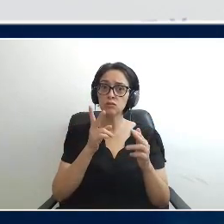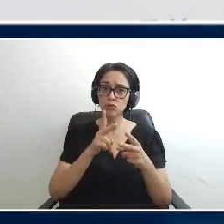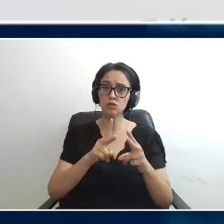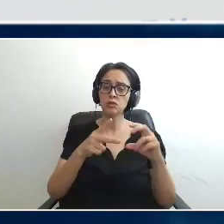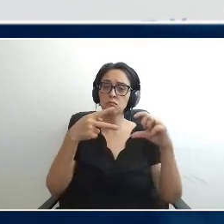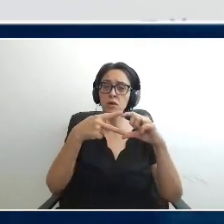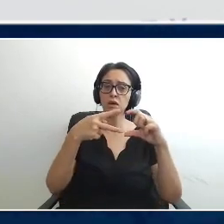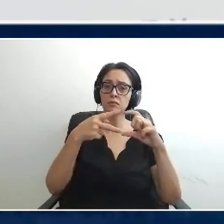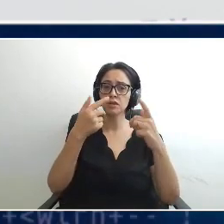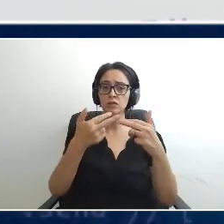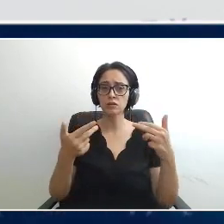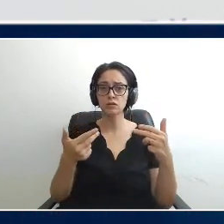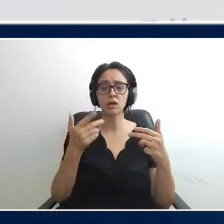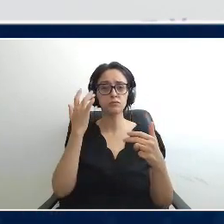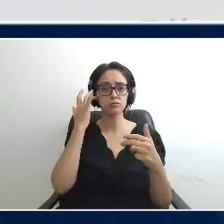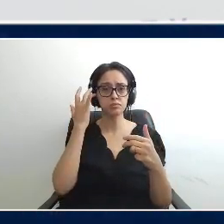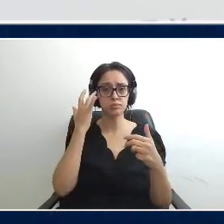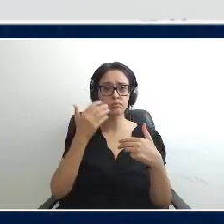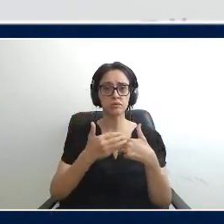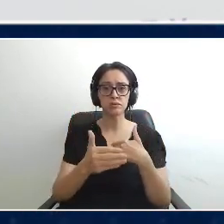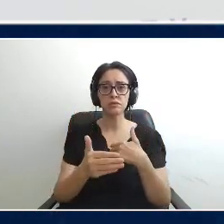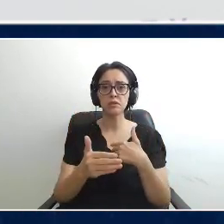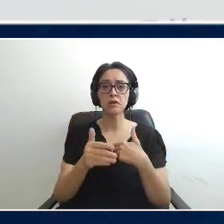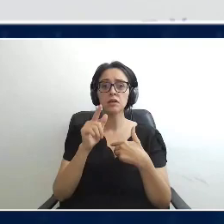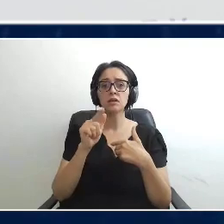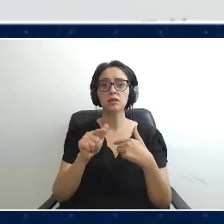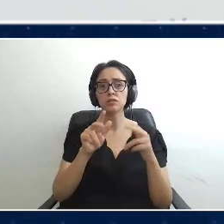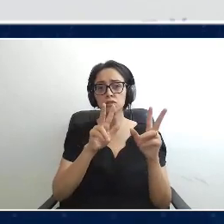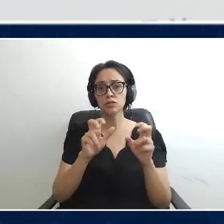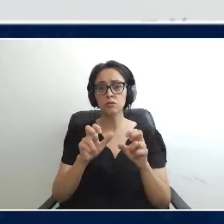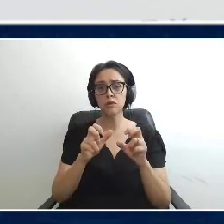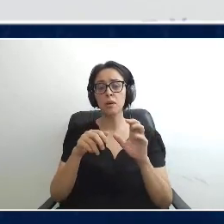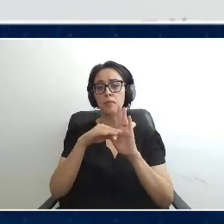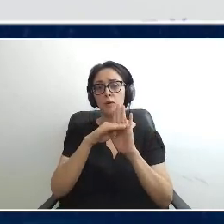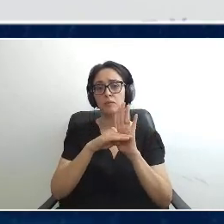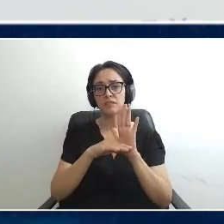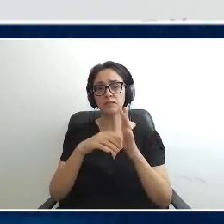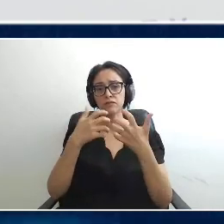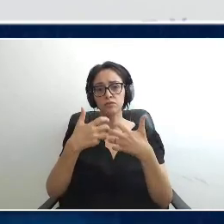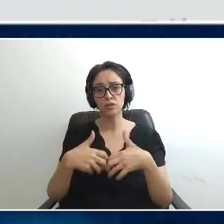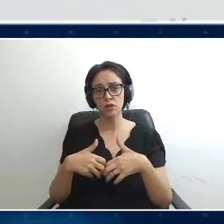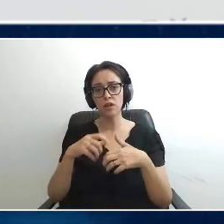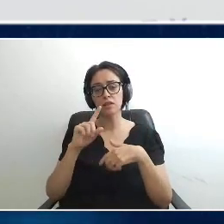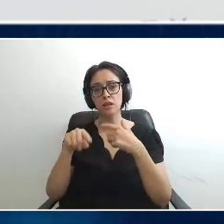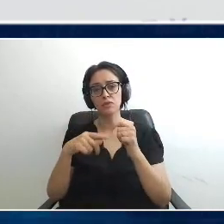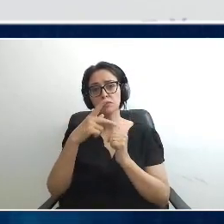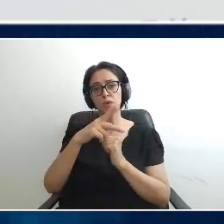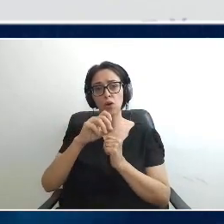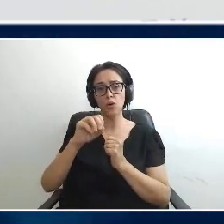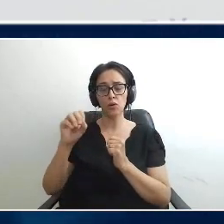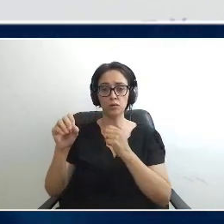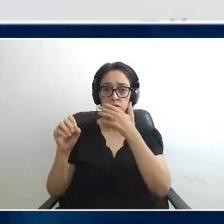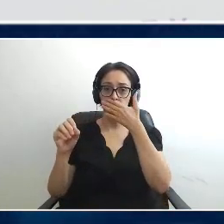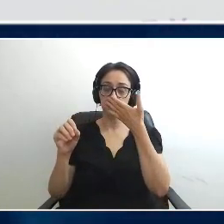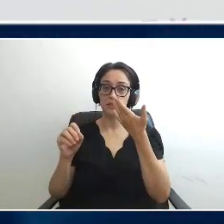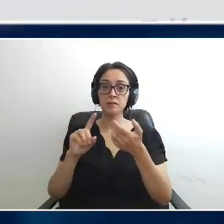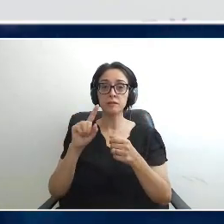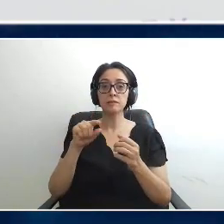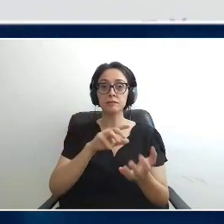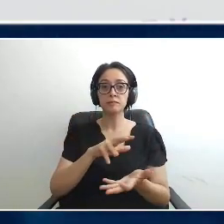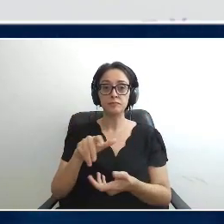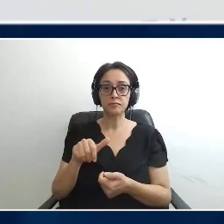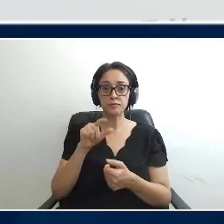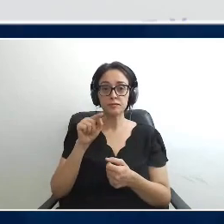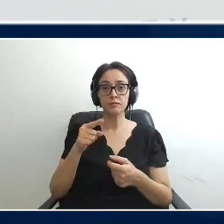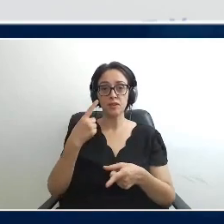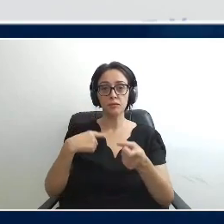continua em algo maduro e production ready. Com relação à programação funcional e programação orientada a objetos, eu acho que o mundo desse